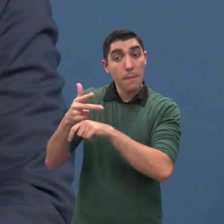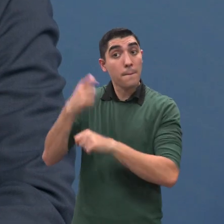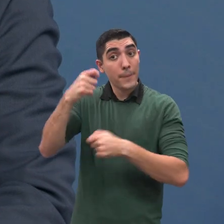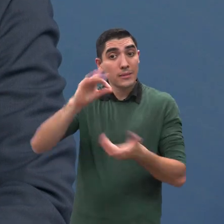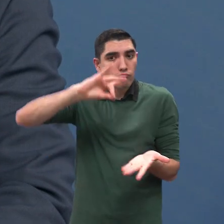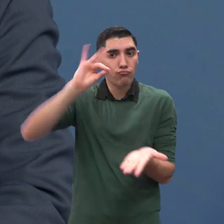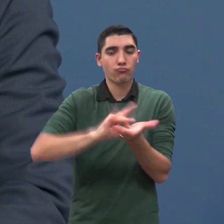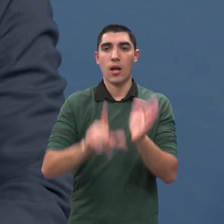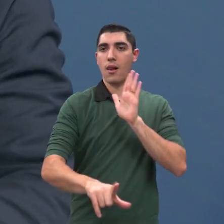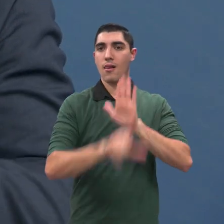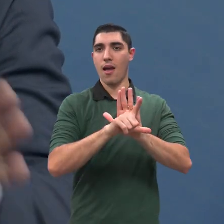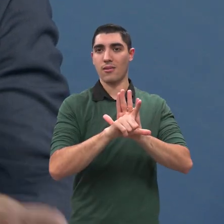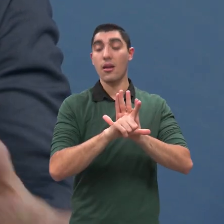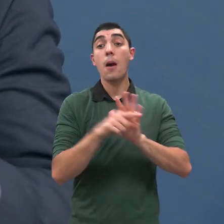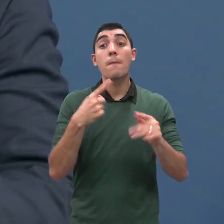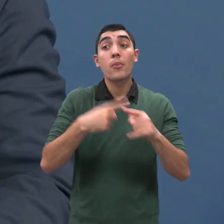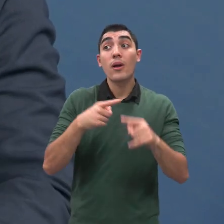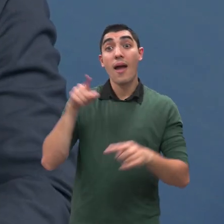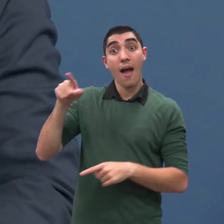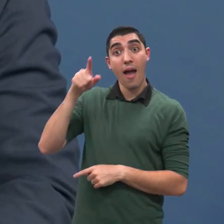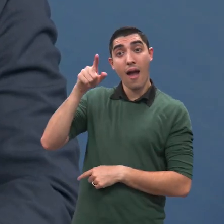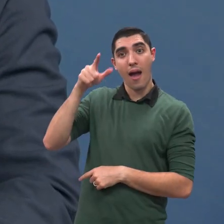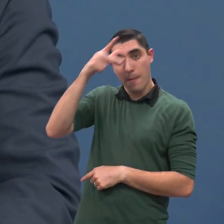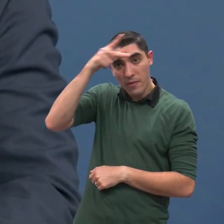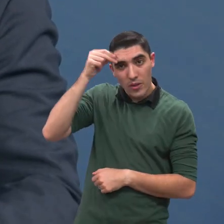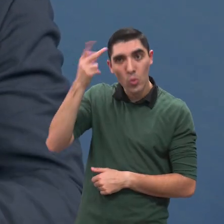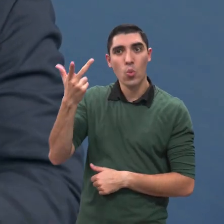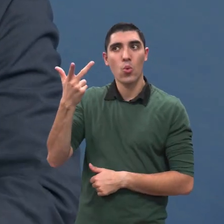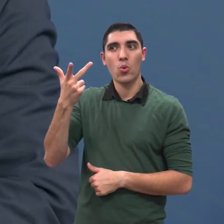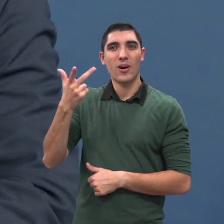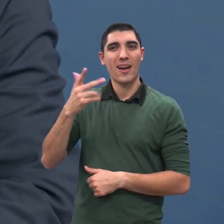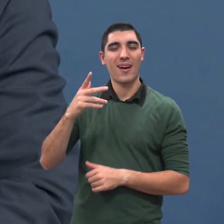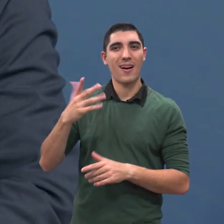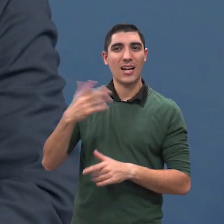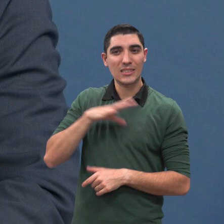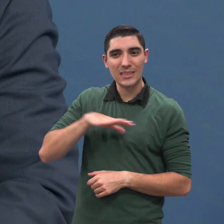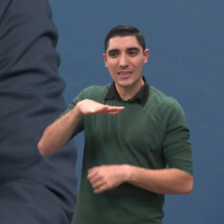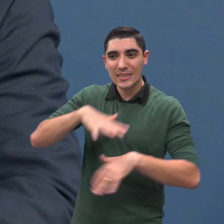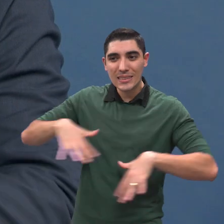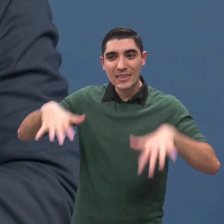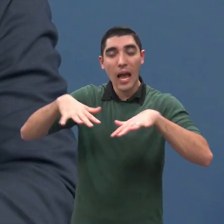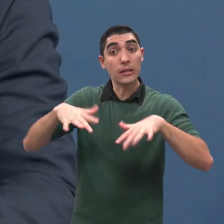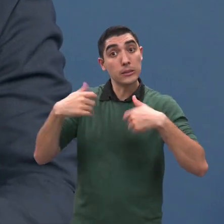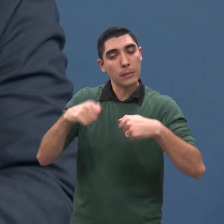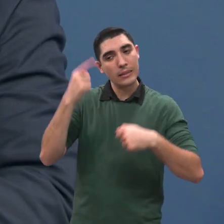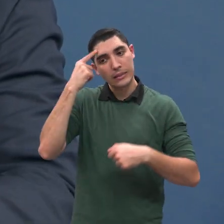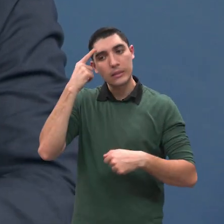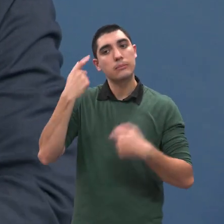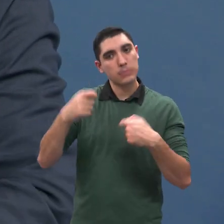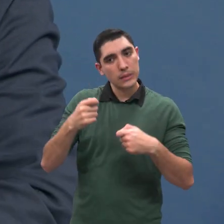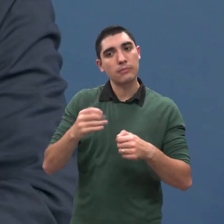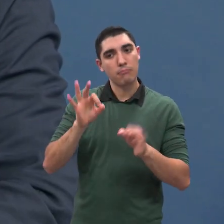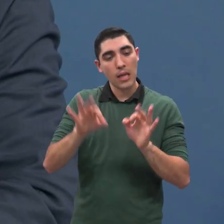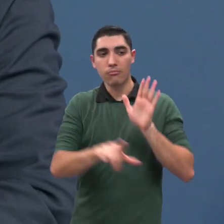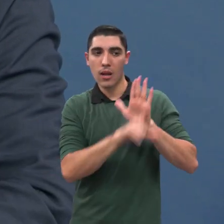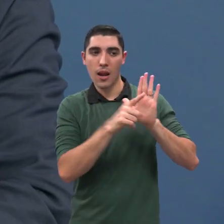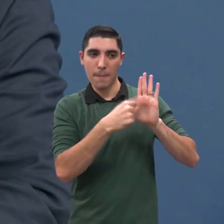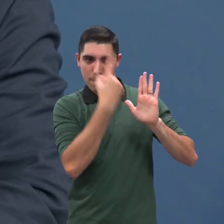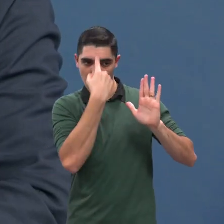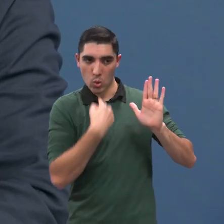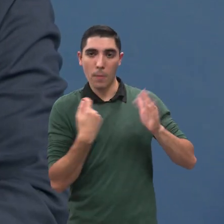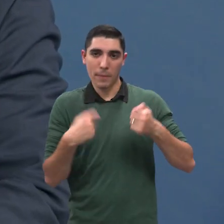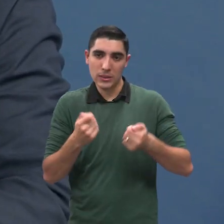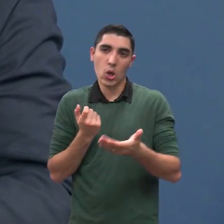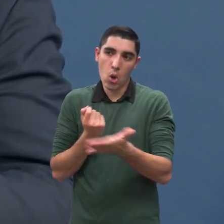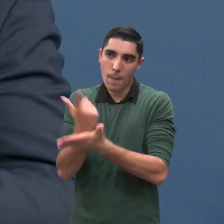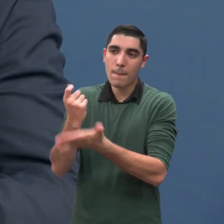ela entra na lei, daí o poder público pode atuar porque já está previsto ali. Né? Então você vai ter